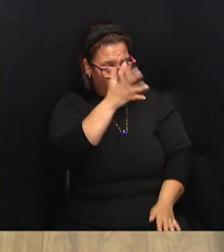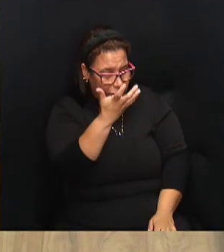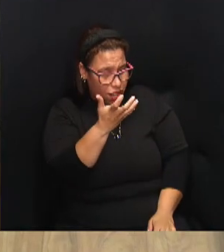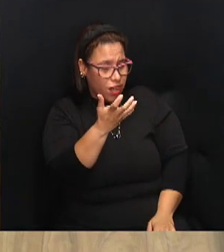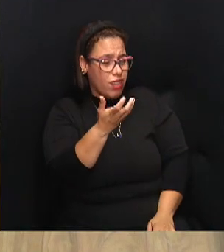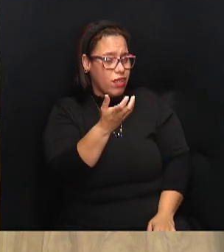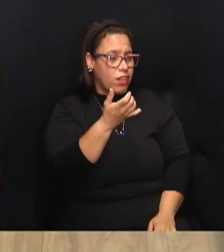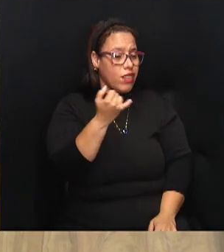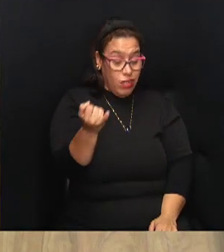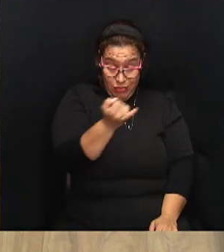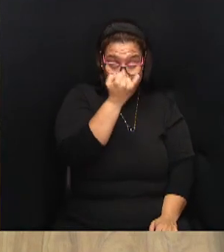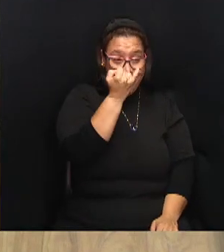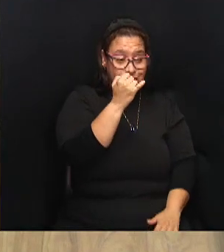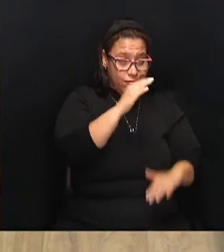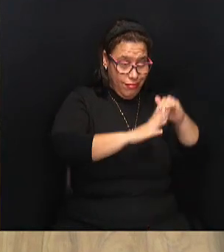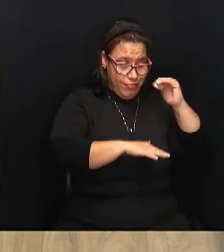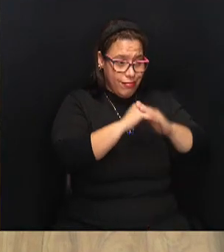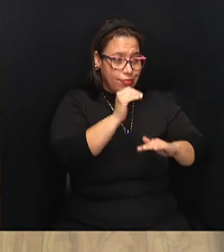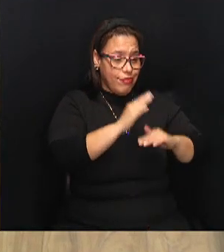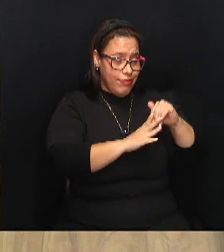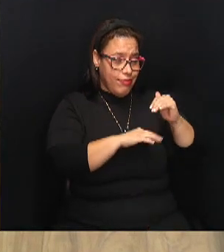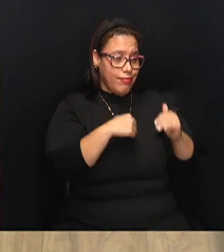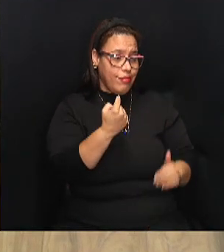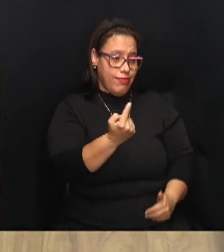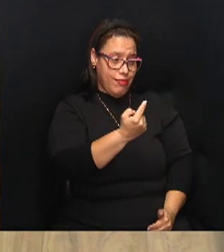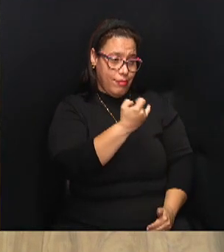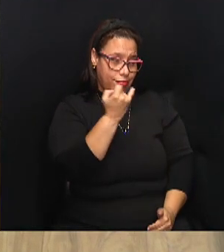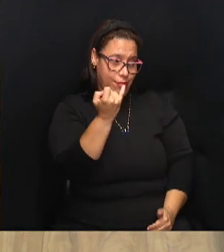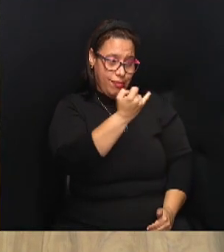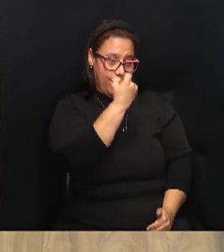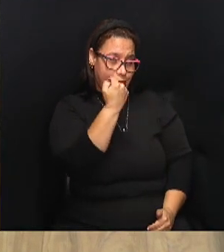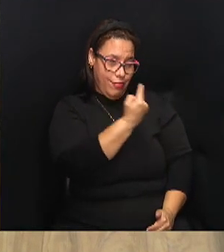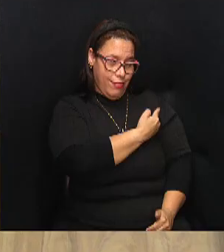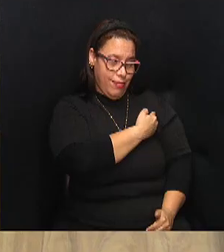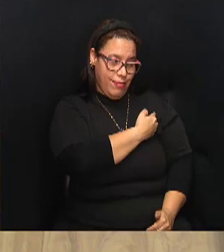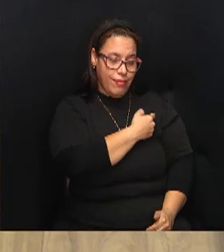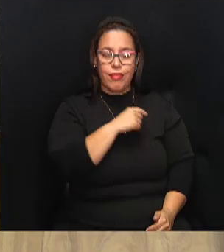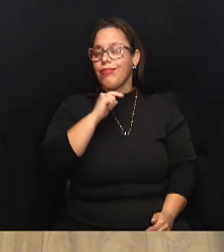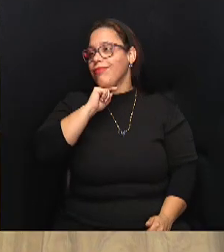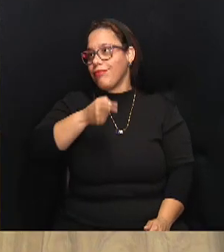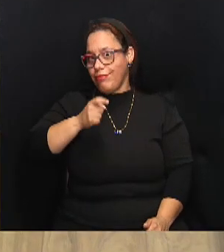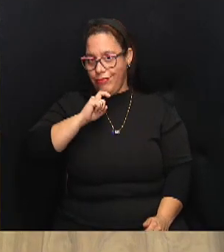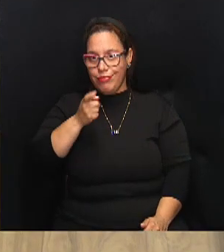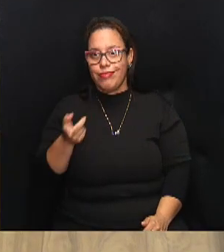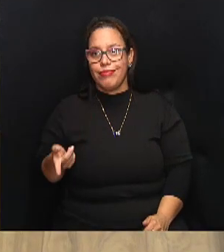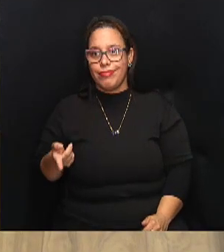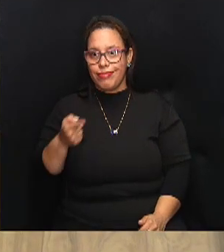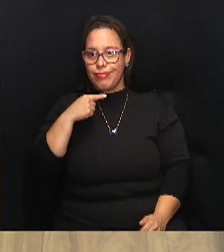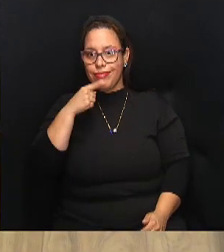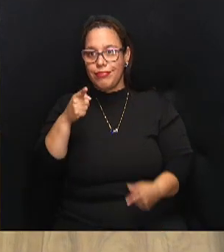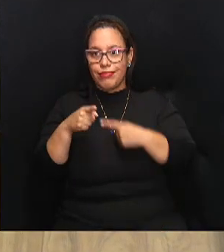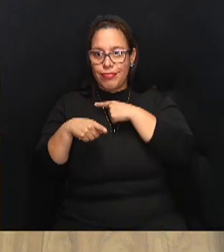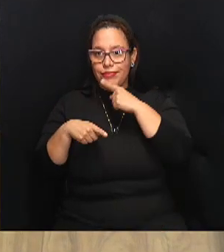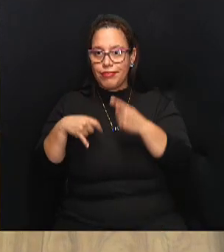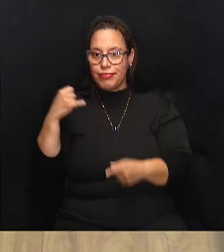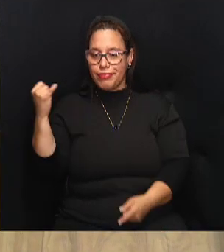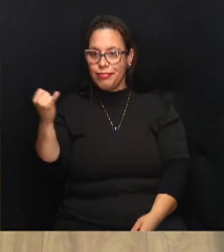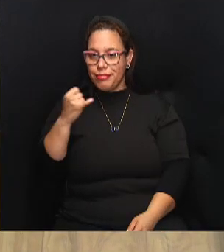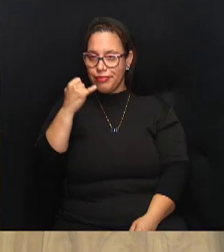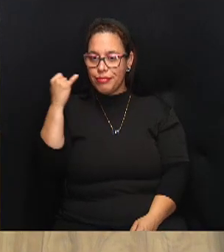Seria importante nessa área que é relevante para o nosso município? Sem dúvida, na minha opinião, é muito importante,